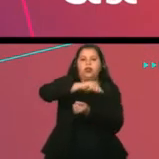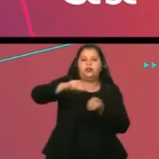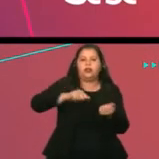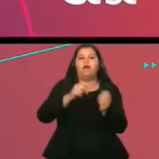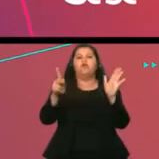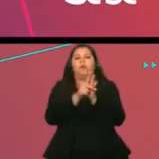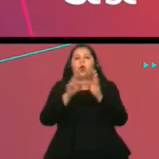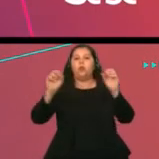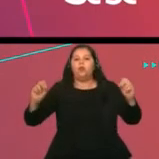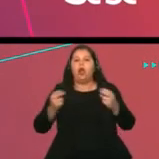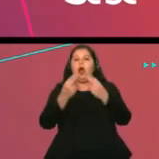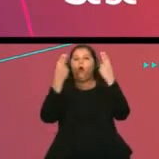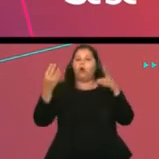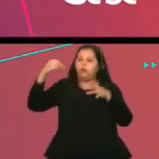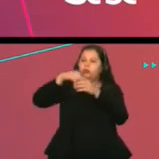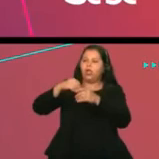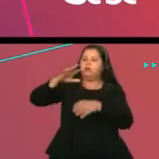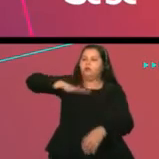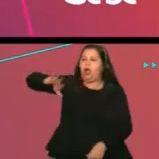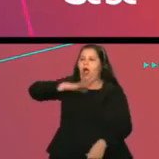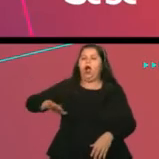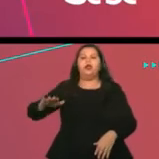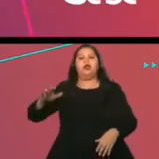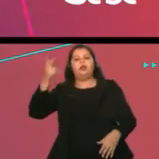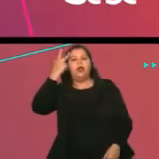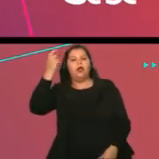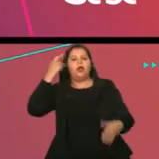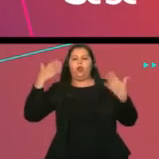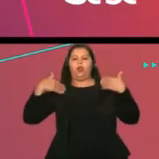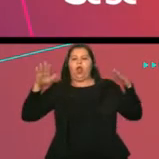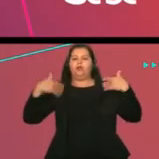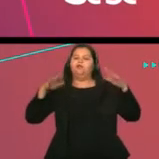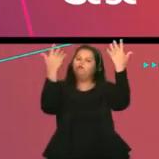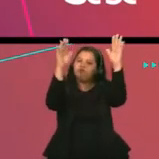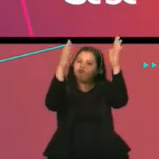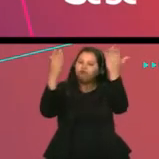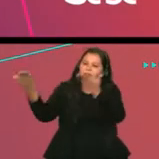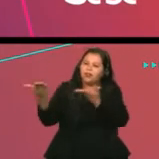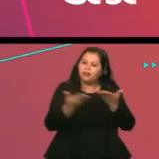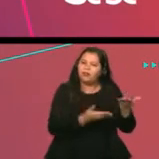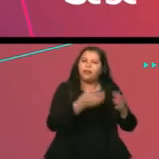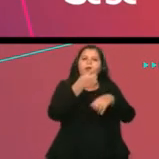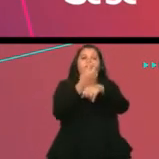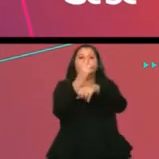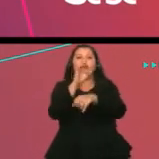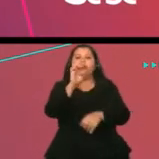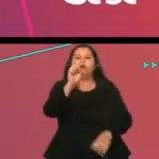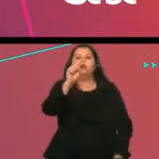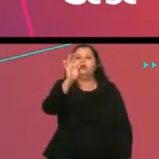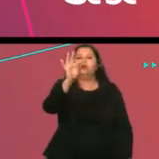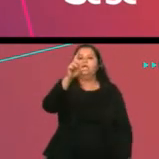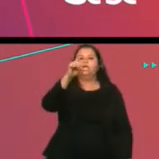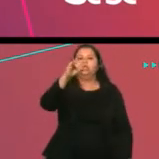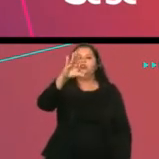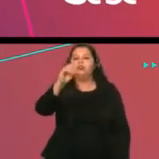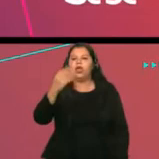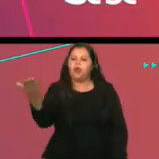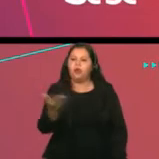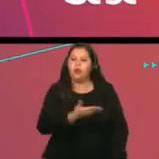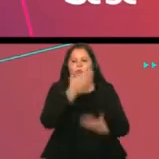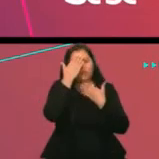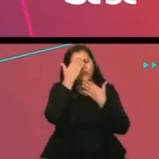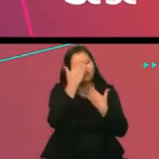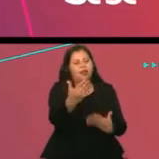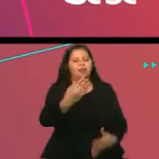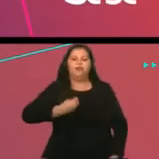ONU lazer Uma salva de palmas mais uma vez para receber no palco a presença do Dr estélio Dantas Muito obrigado pela